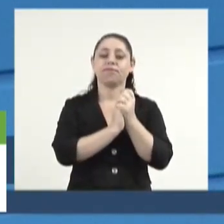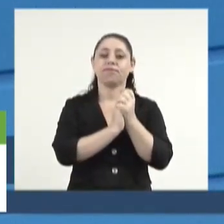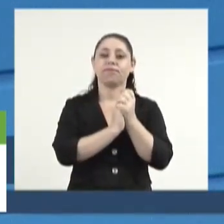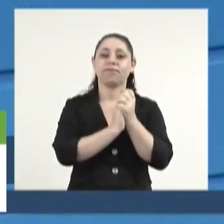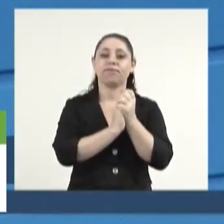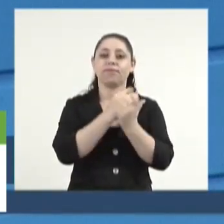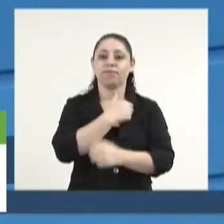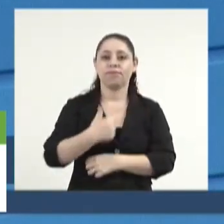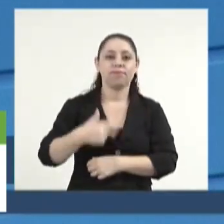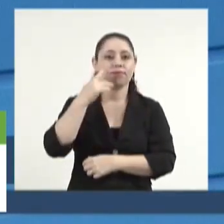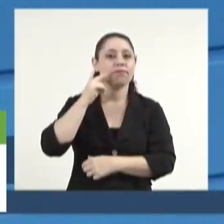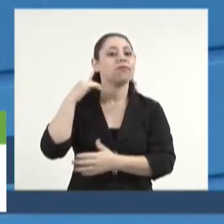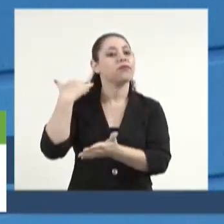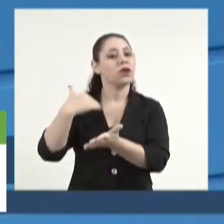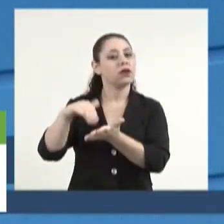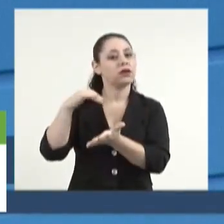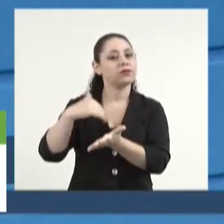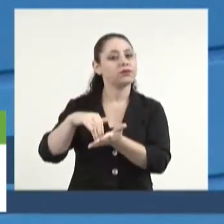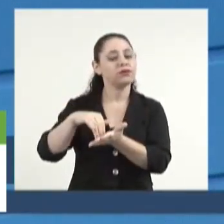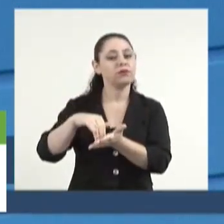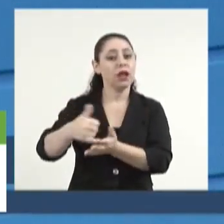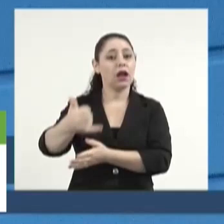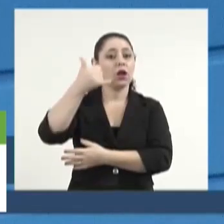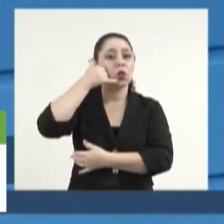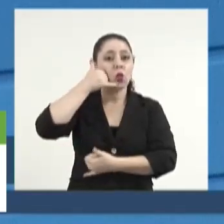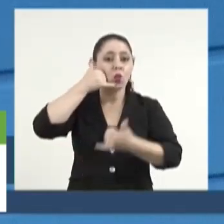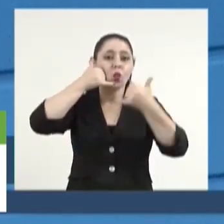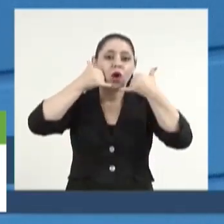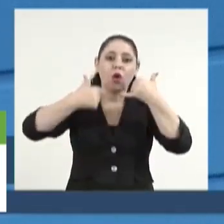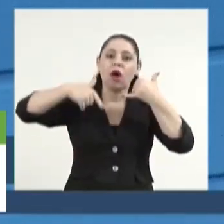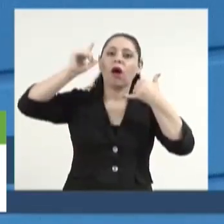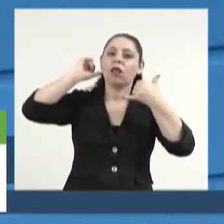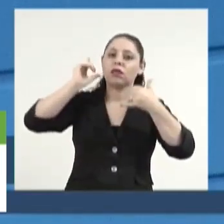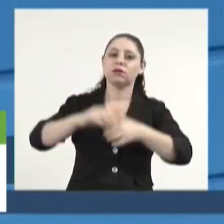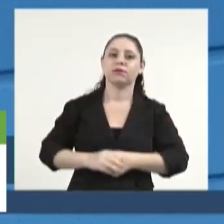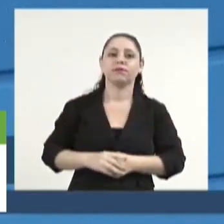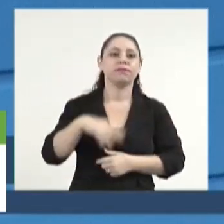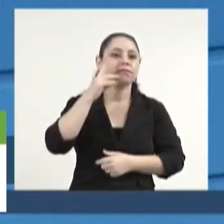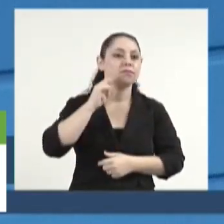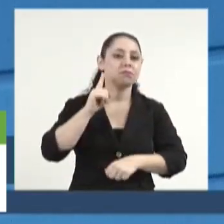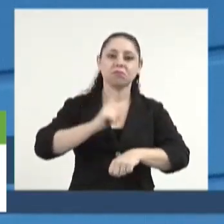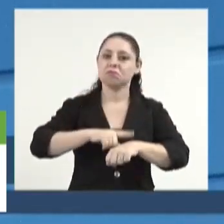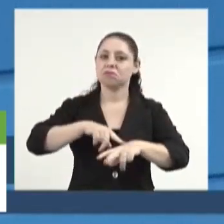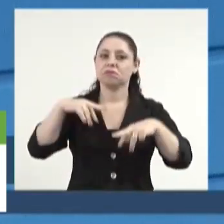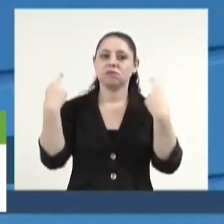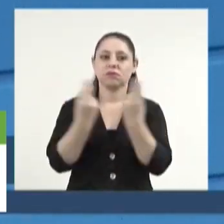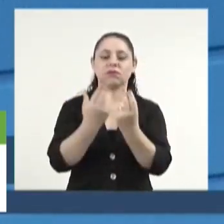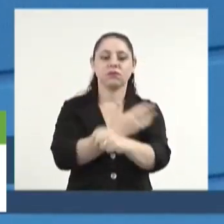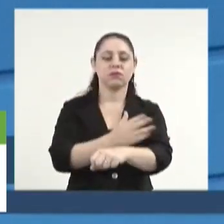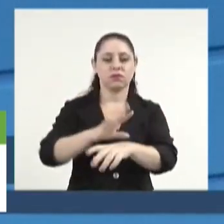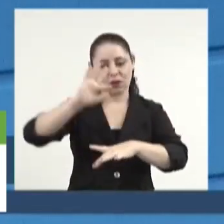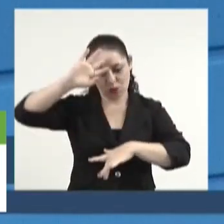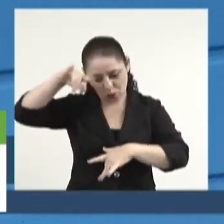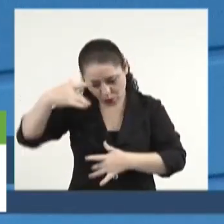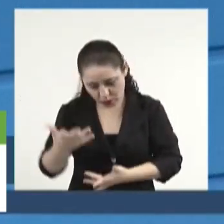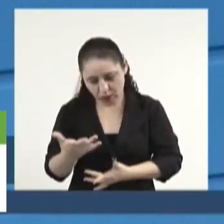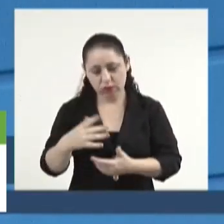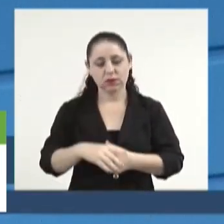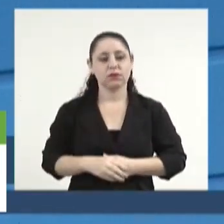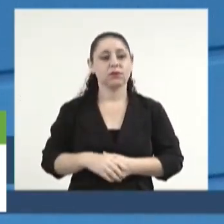e também ao secretário que me ligaram ontem, O Eduardo Riedel me ligou ontem na hora da sessão aqui que estávamos